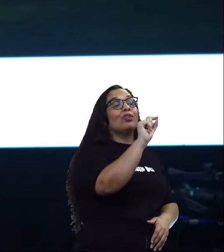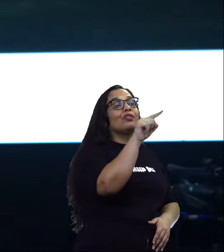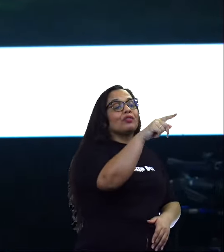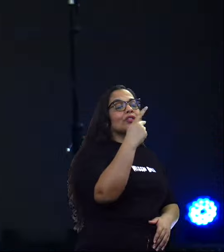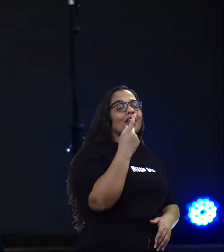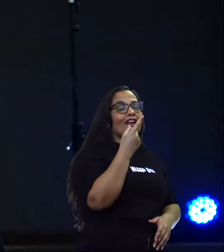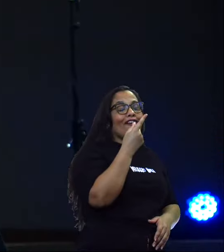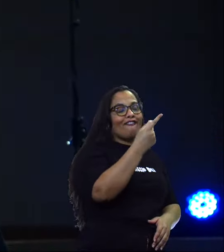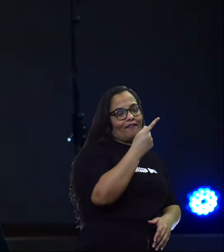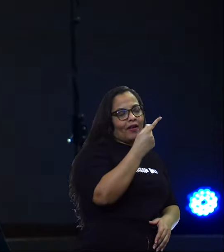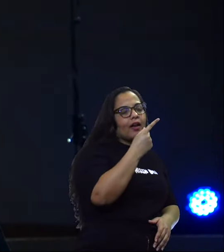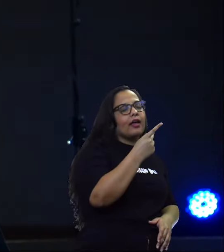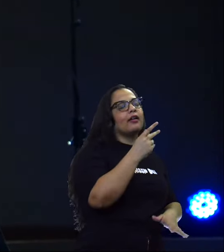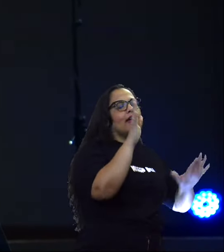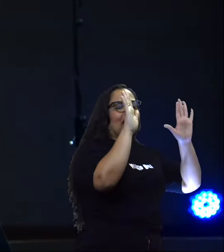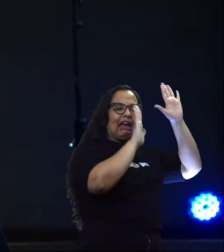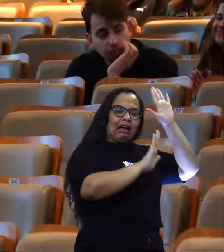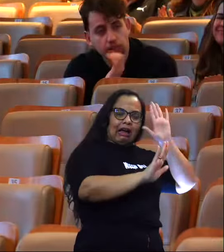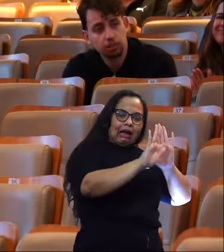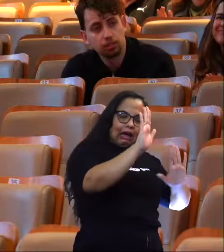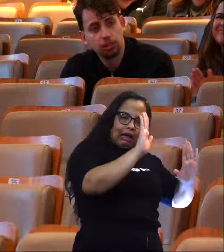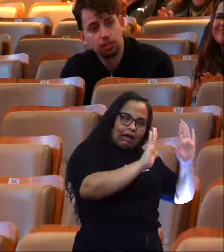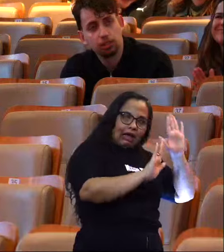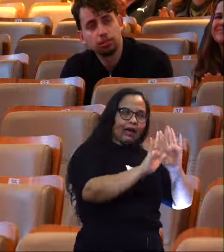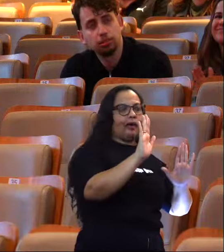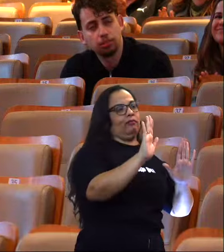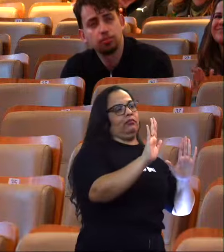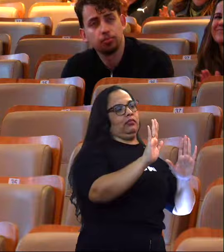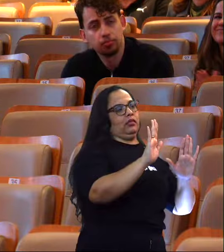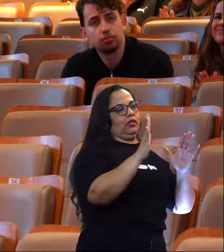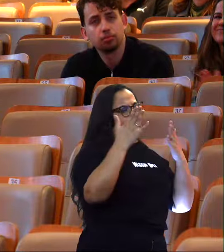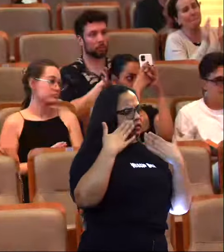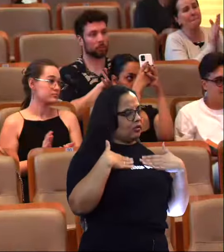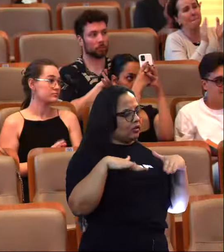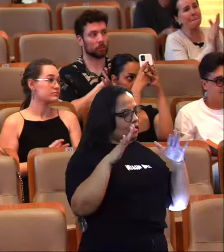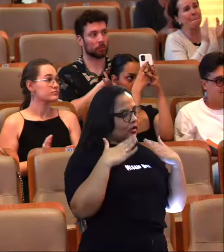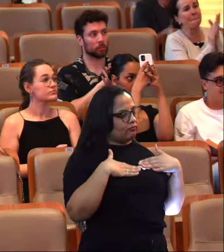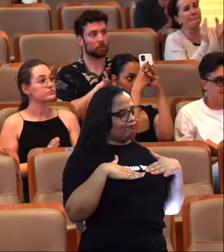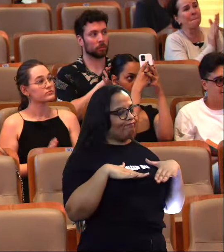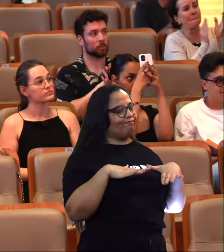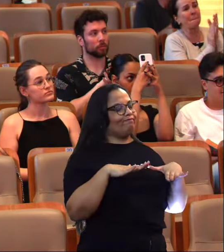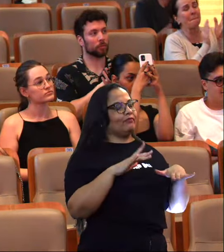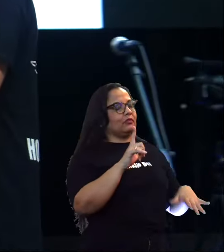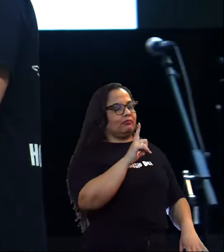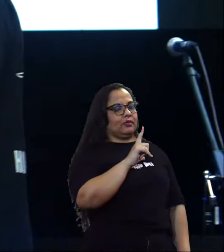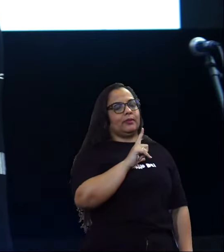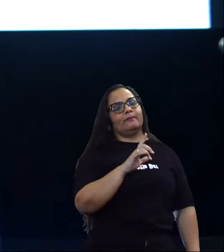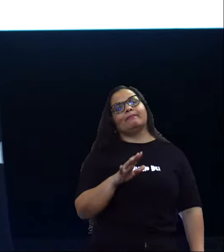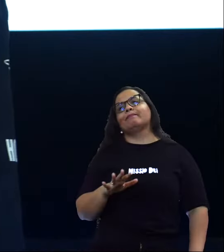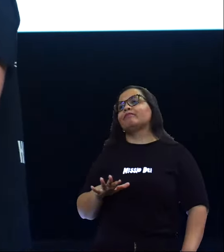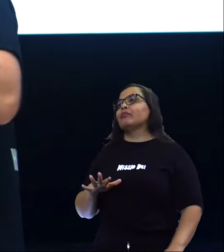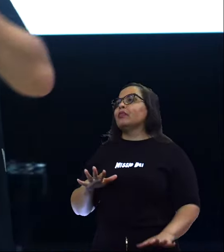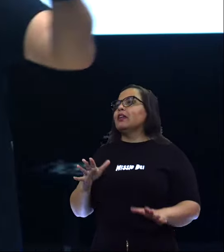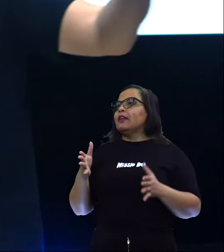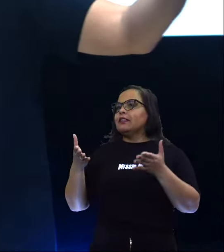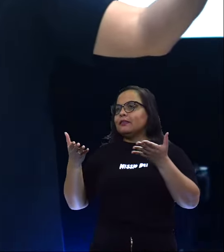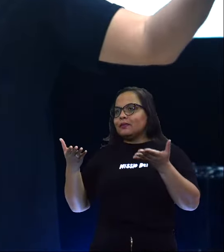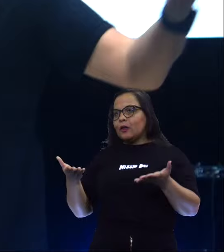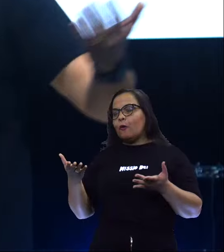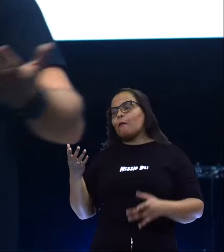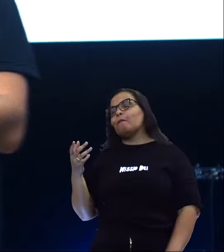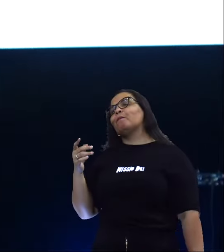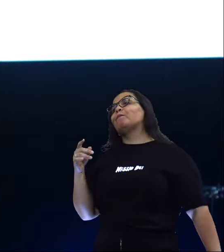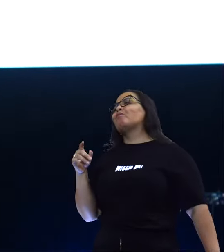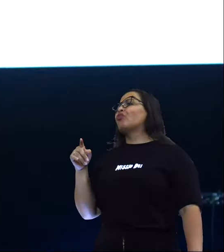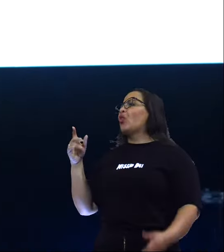fé? Glória a Deus. Onde está faltando fé para que a promessa de Deus